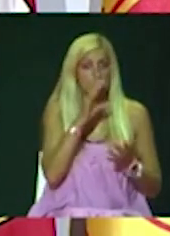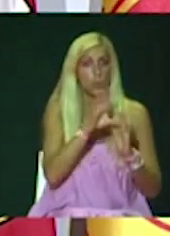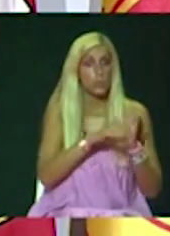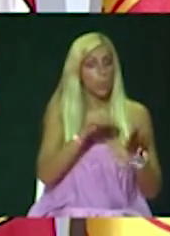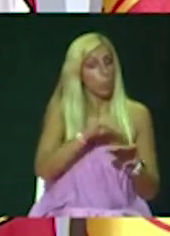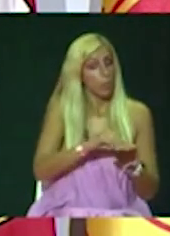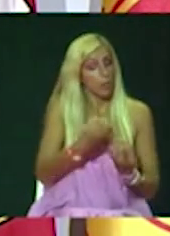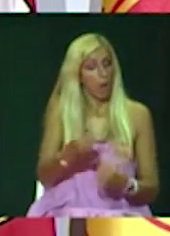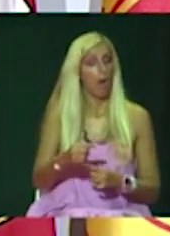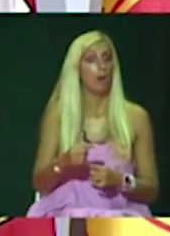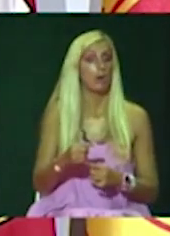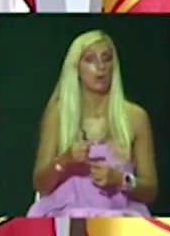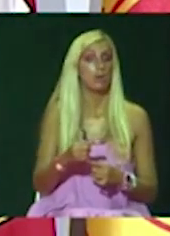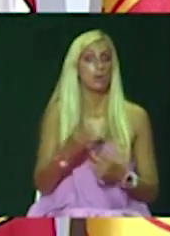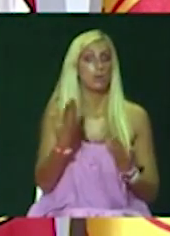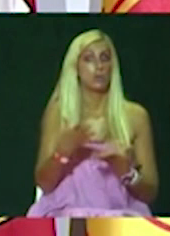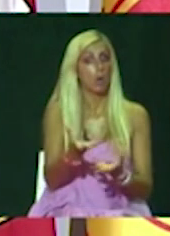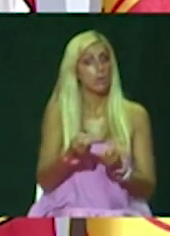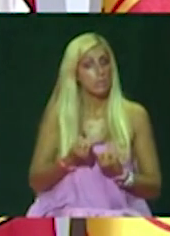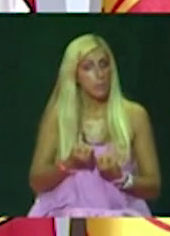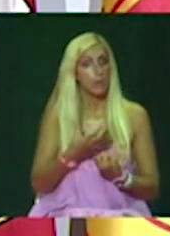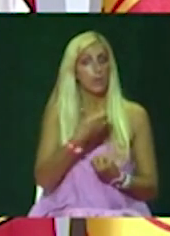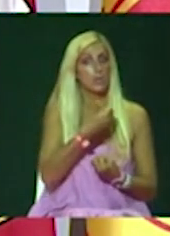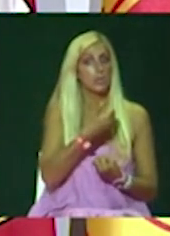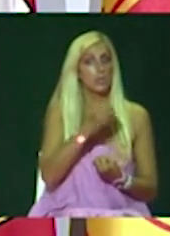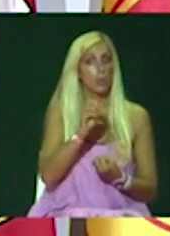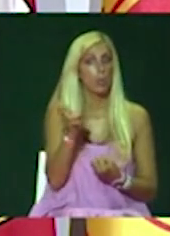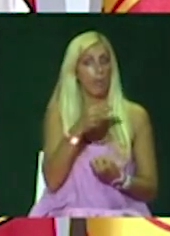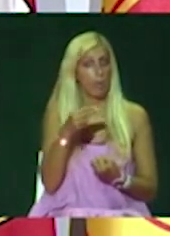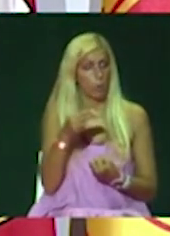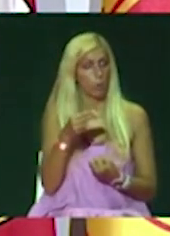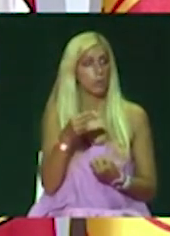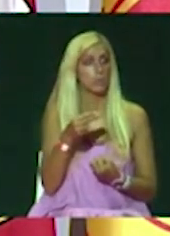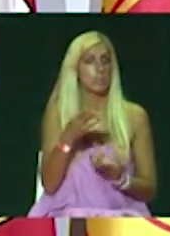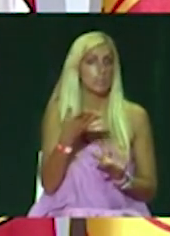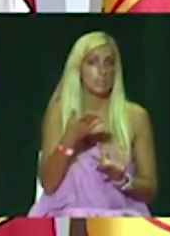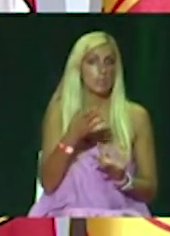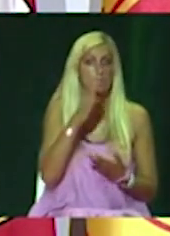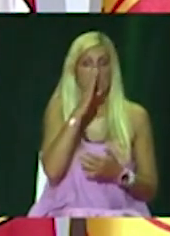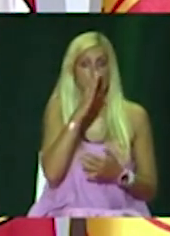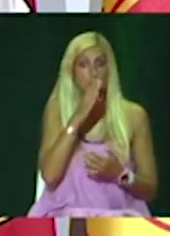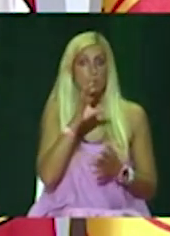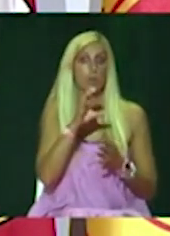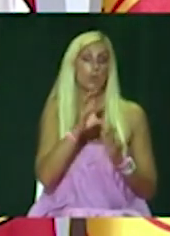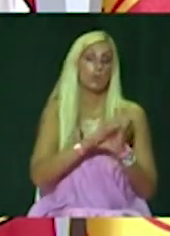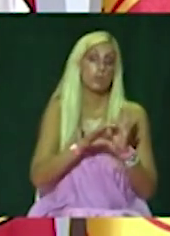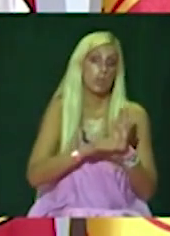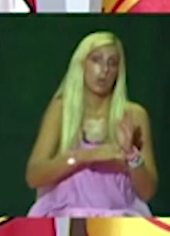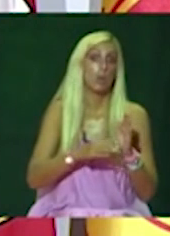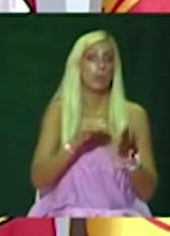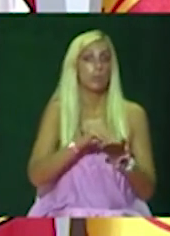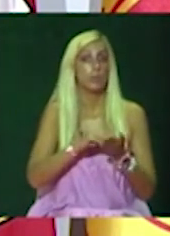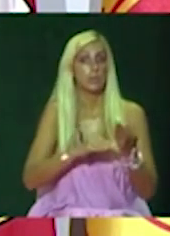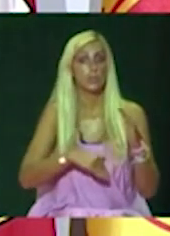de pobreza só recebem 50 euros, ou se estiverem em condição de pobreza extrema recebem